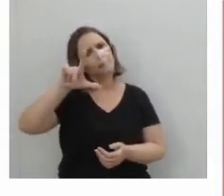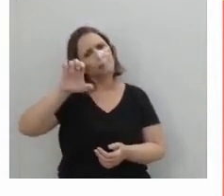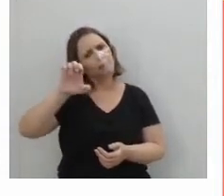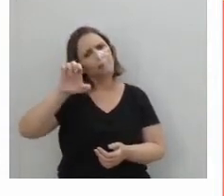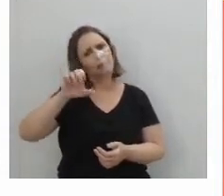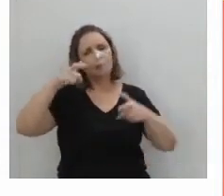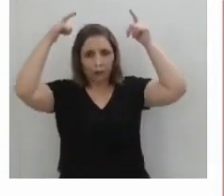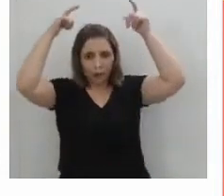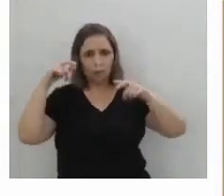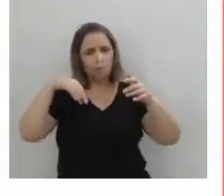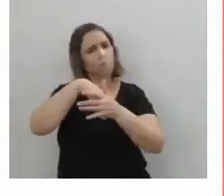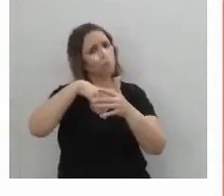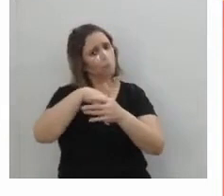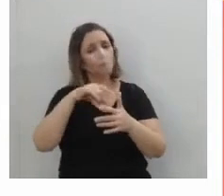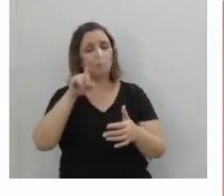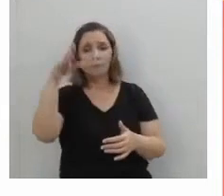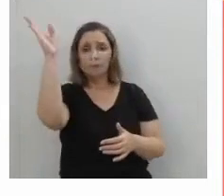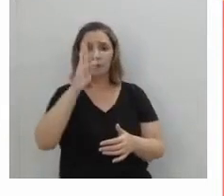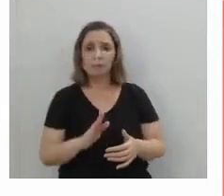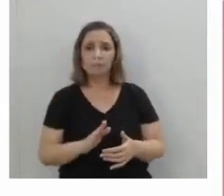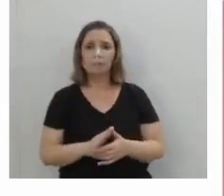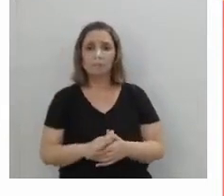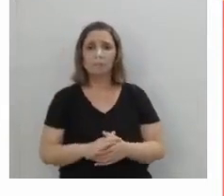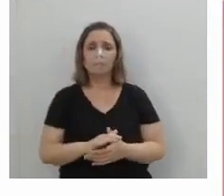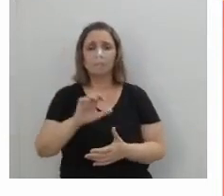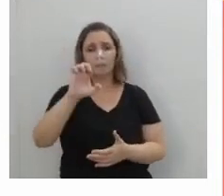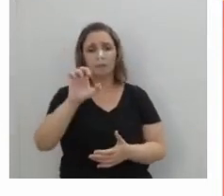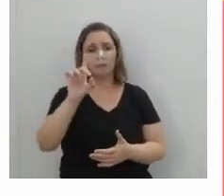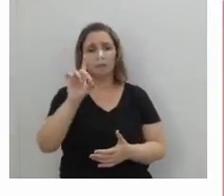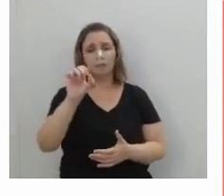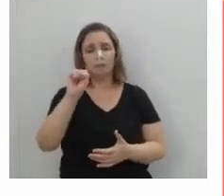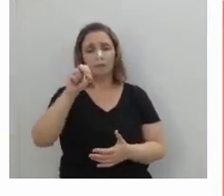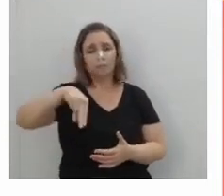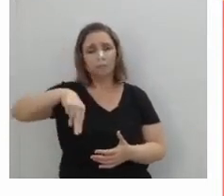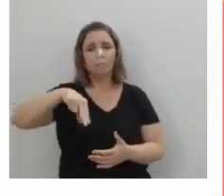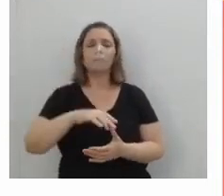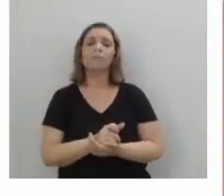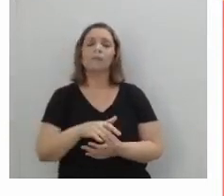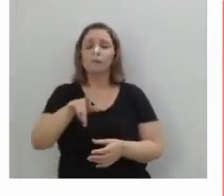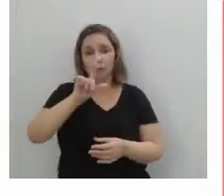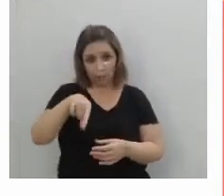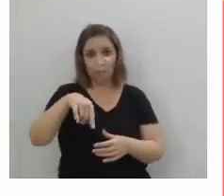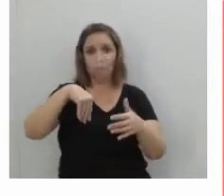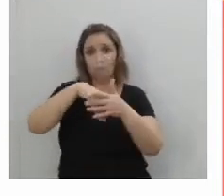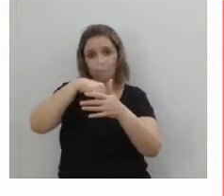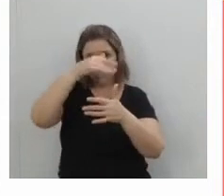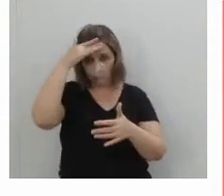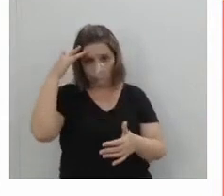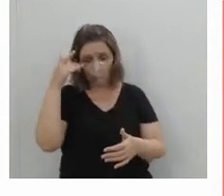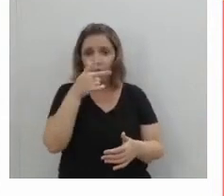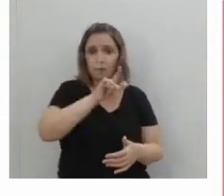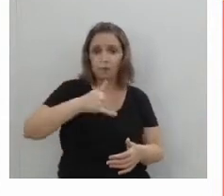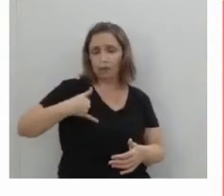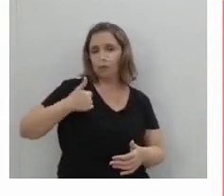Pelé, o Rei Pelé, foi o brasileiro Edson Arantes do Nascimento. Ele foi o jogador que conseguiu,